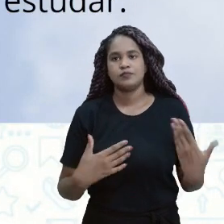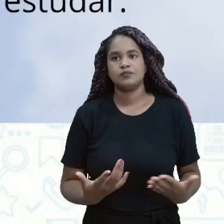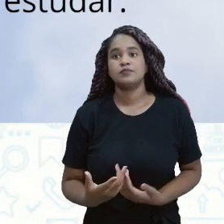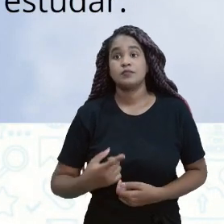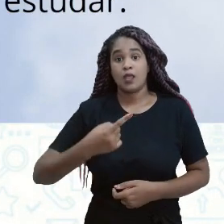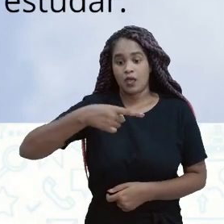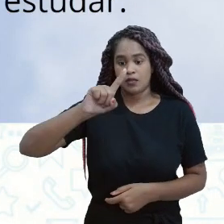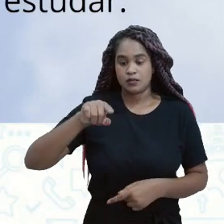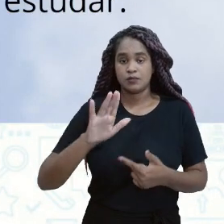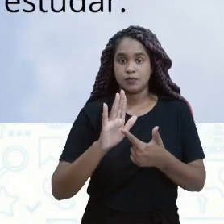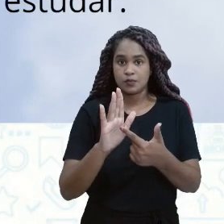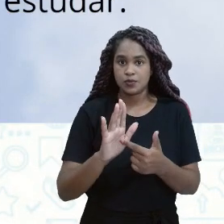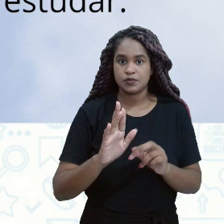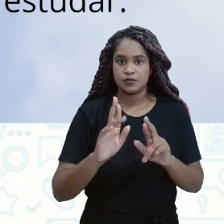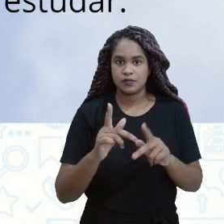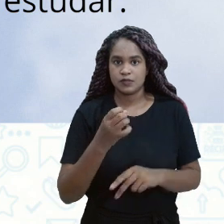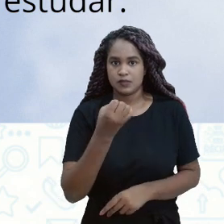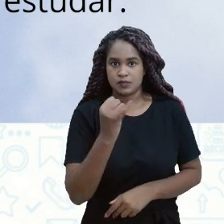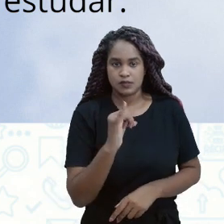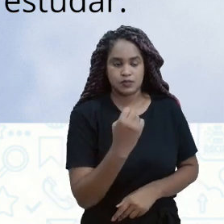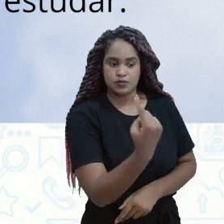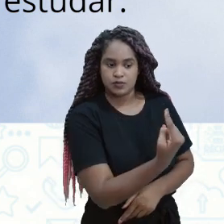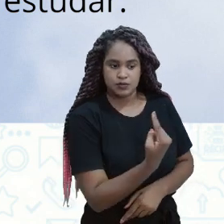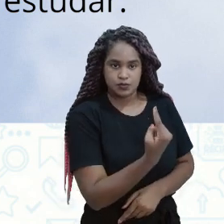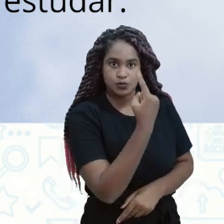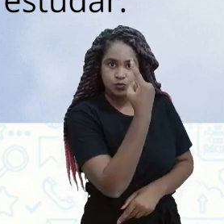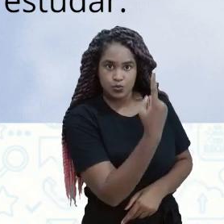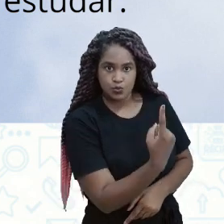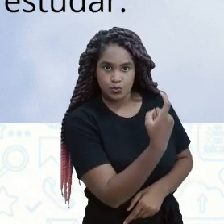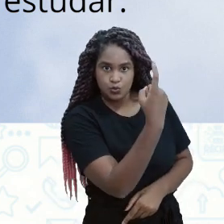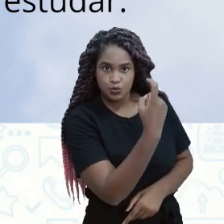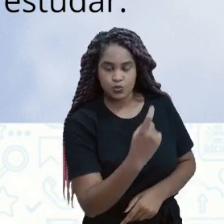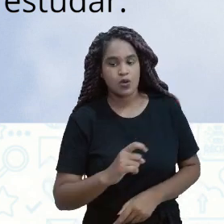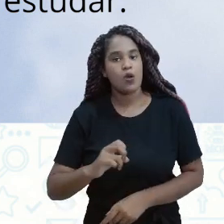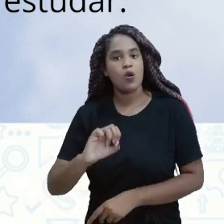e plural, enquanto o por, a diferença se dá entre